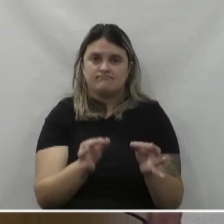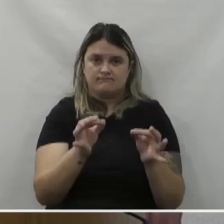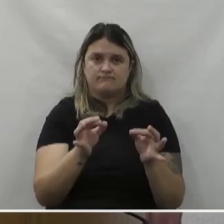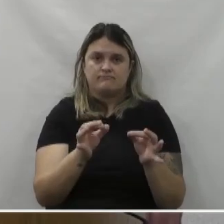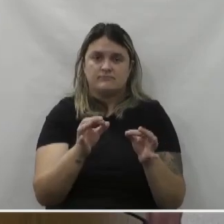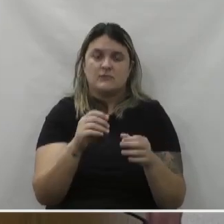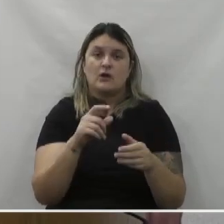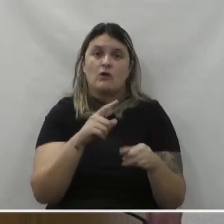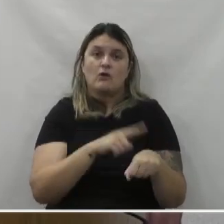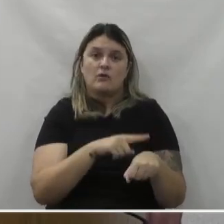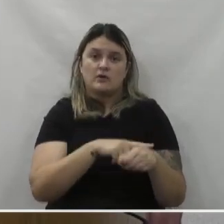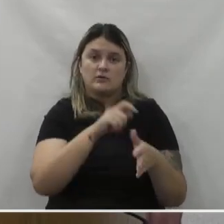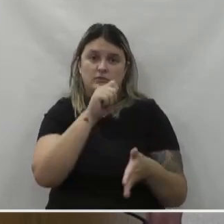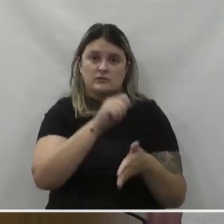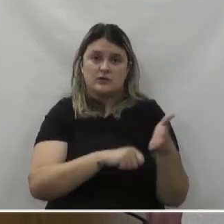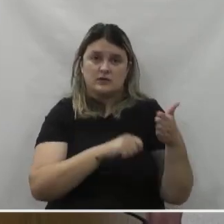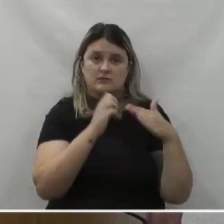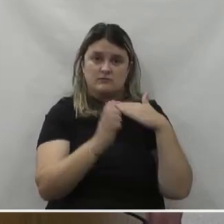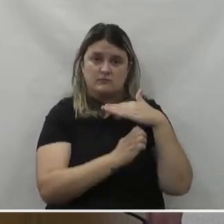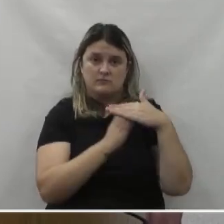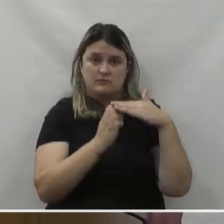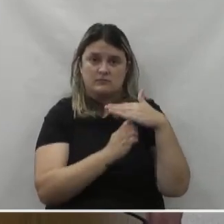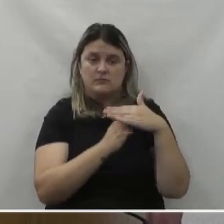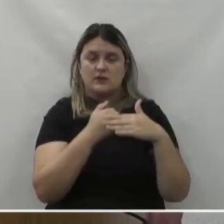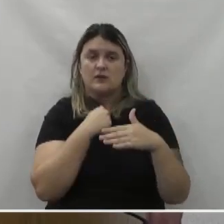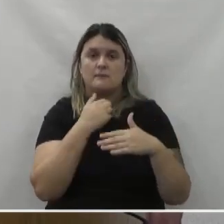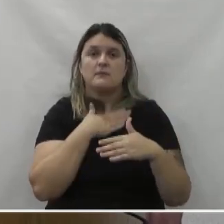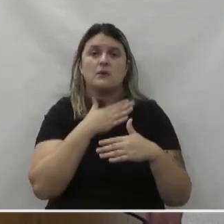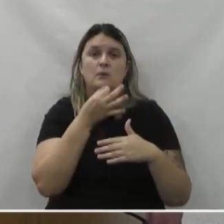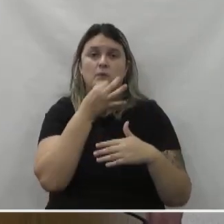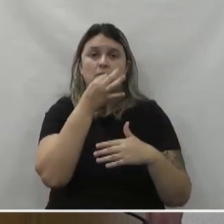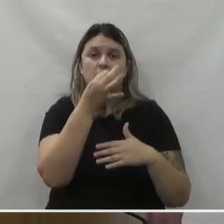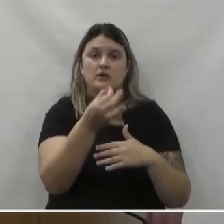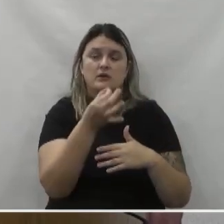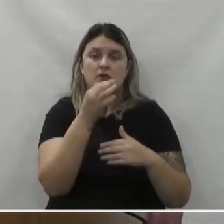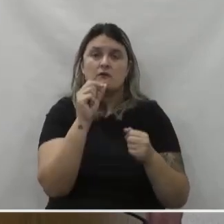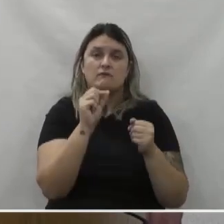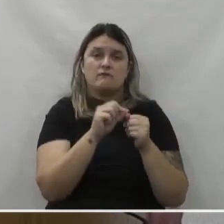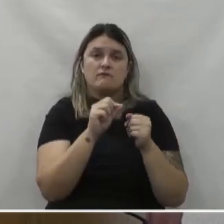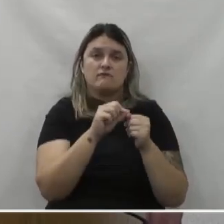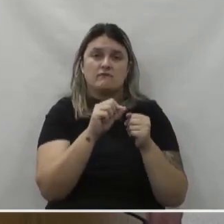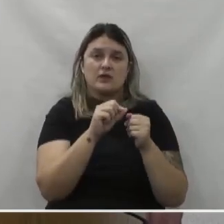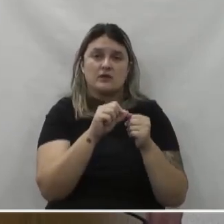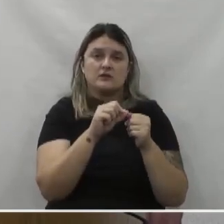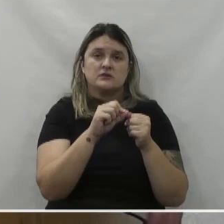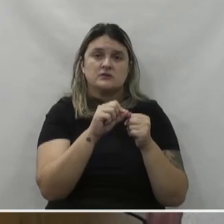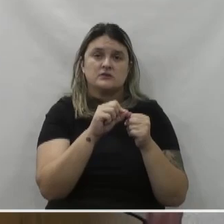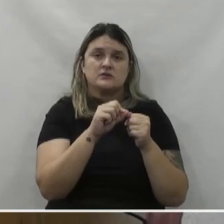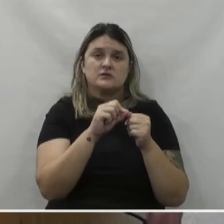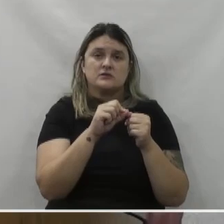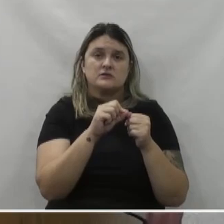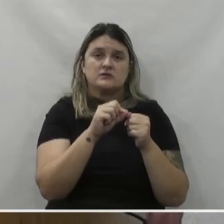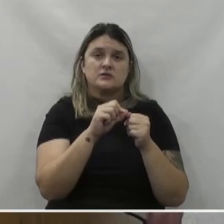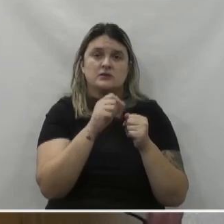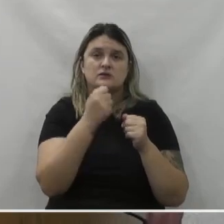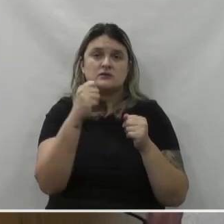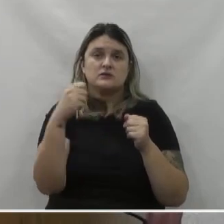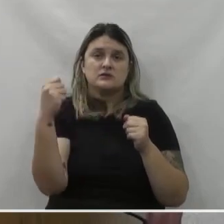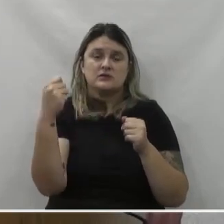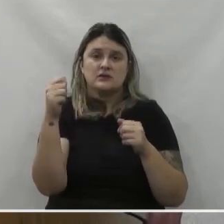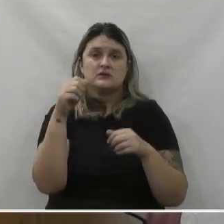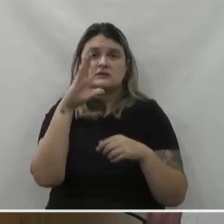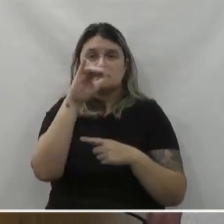na contratação da empresa, né? Eu sugiro aí a gente estar fazendo audiência pública com toda a sociedade